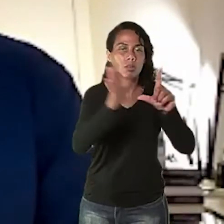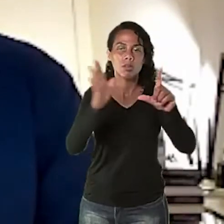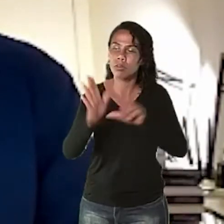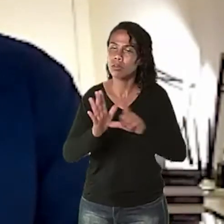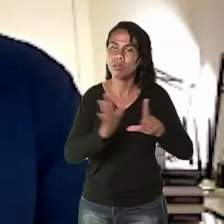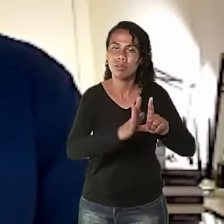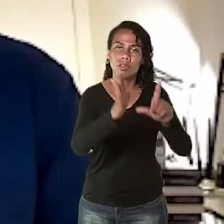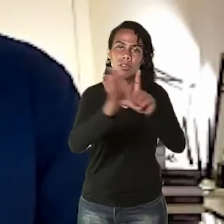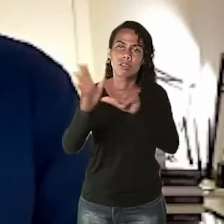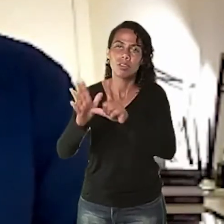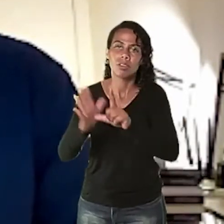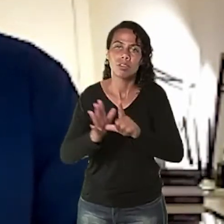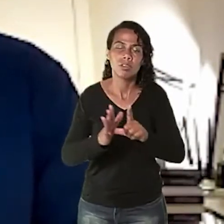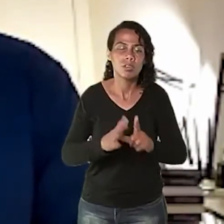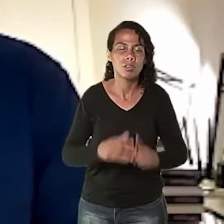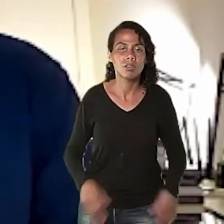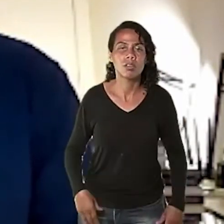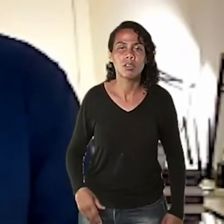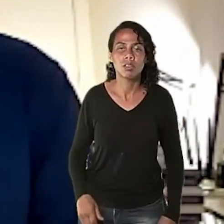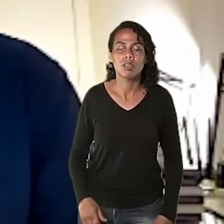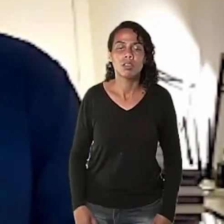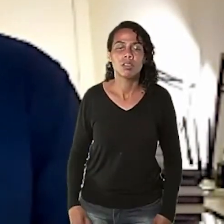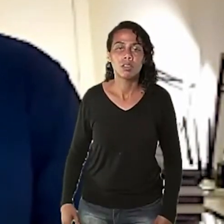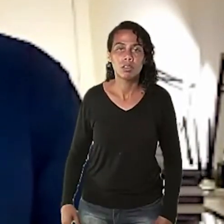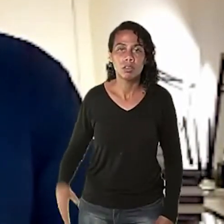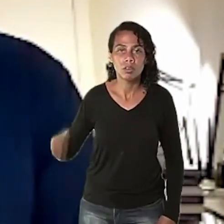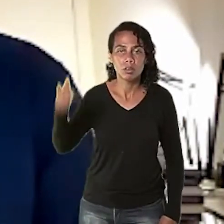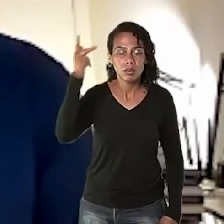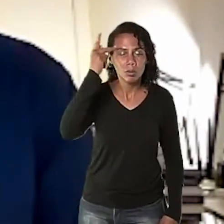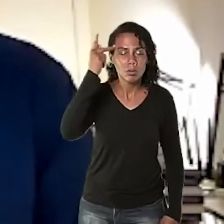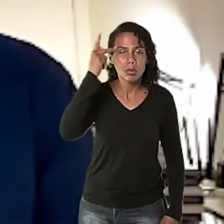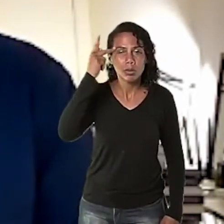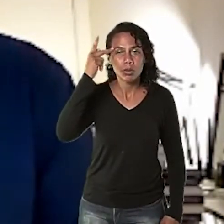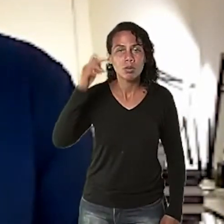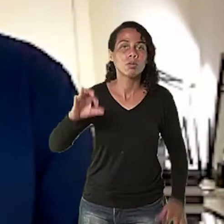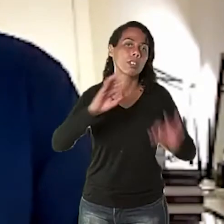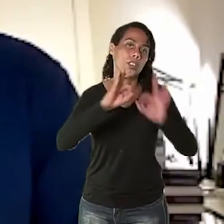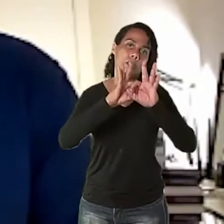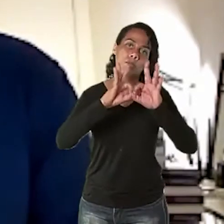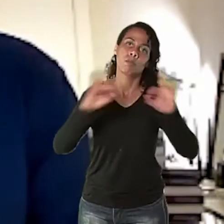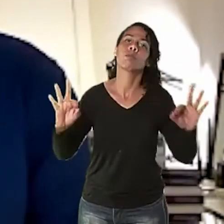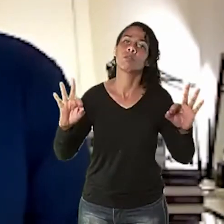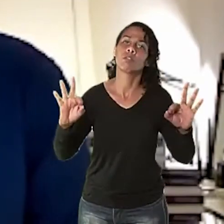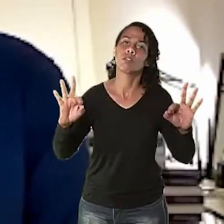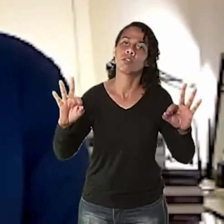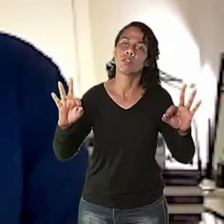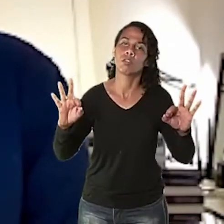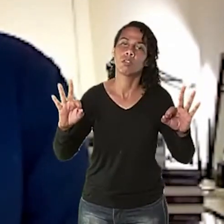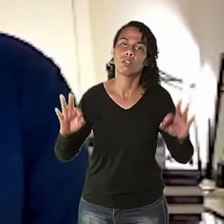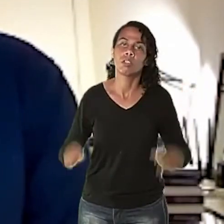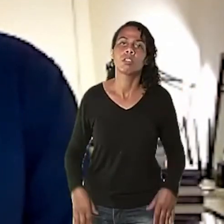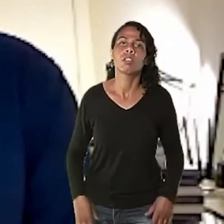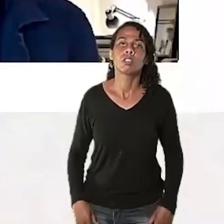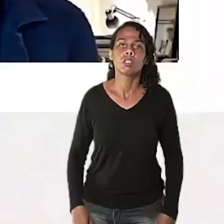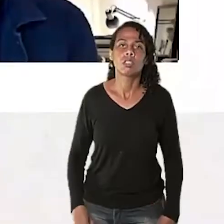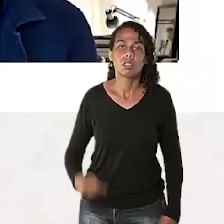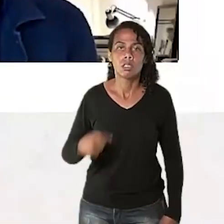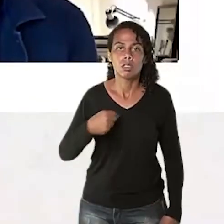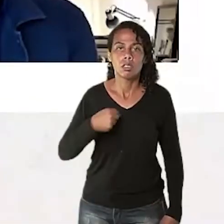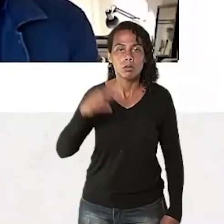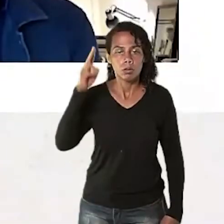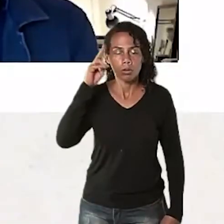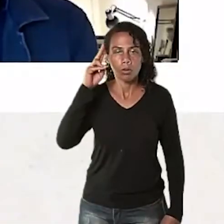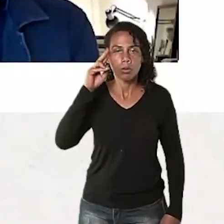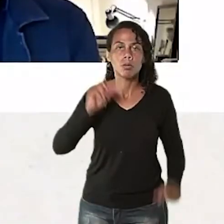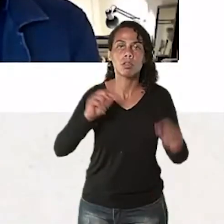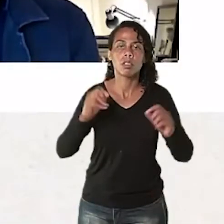a Berlim e fui em todos os lugares lá, e eu acho São Paulo mais legal. Eu conheço gente da Alemanha que fala isso também, que vem pra cá e fica muito impressionado.